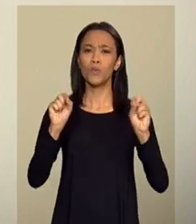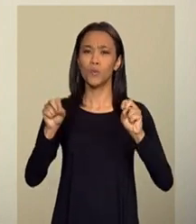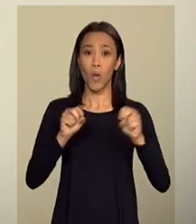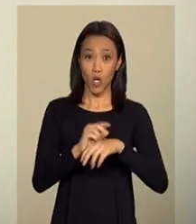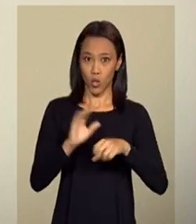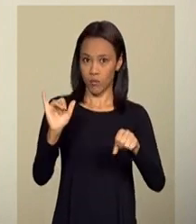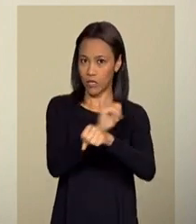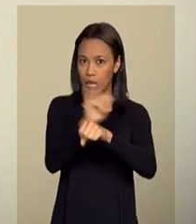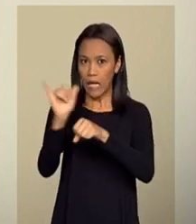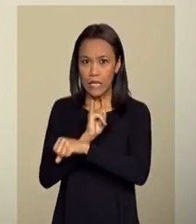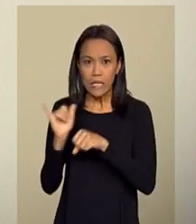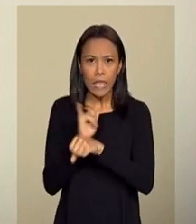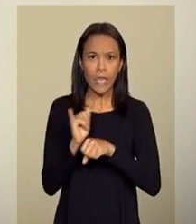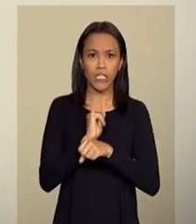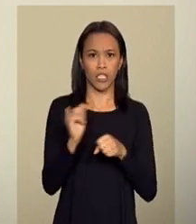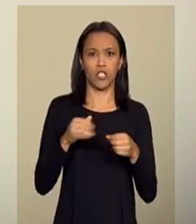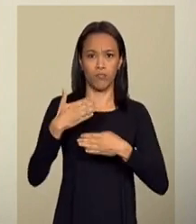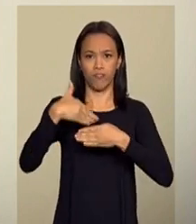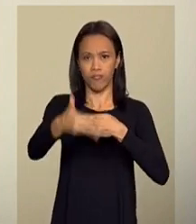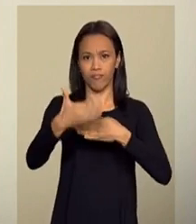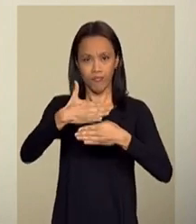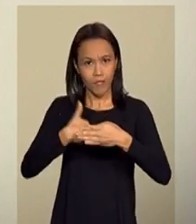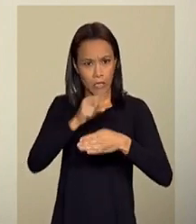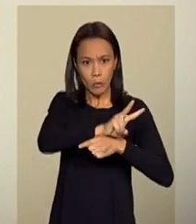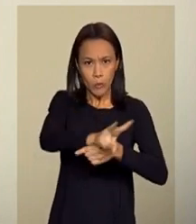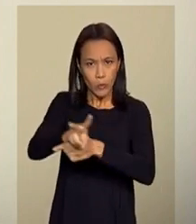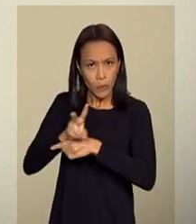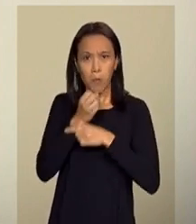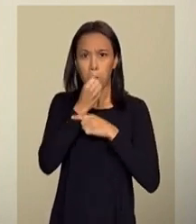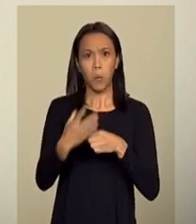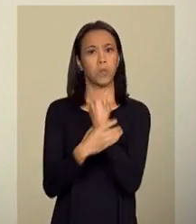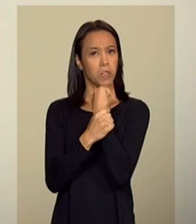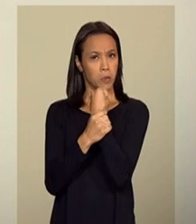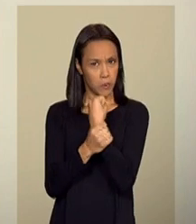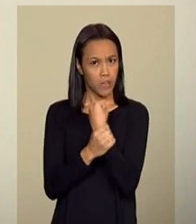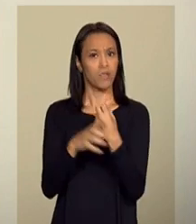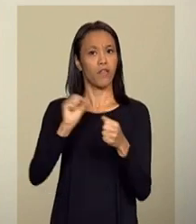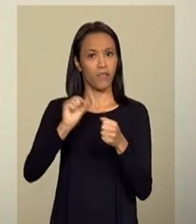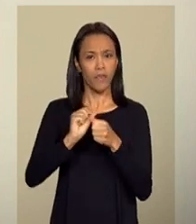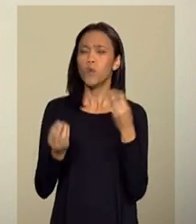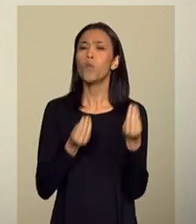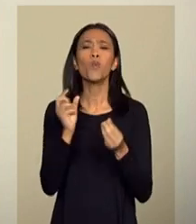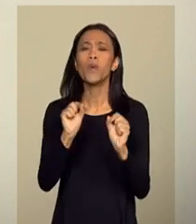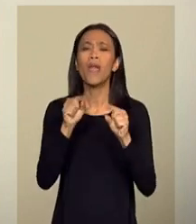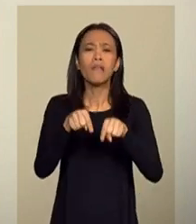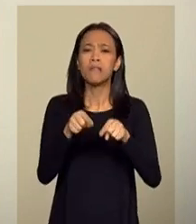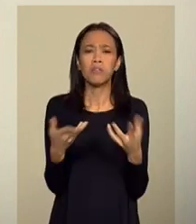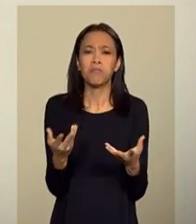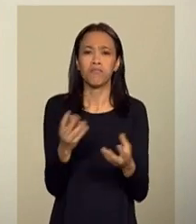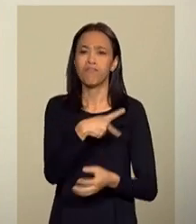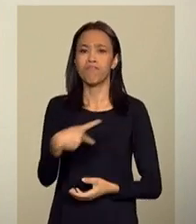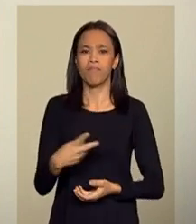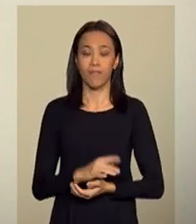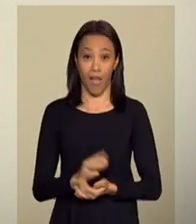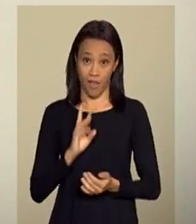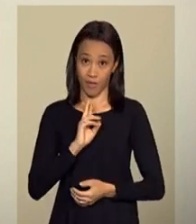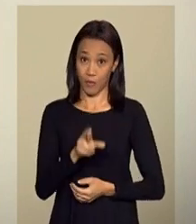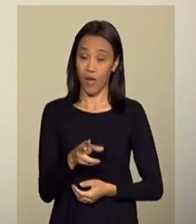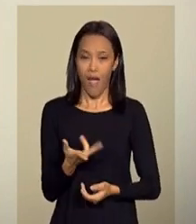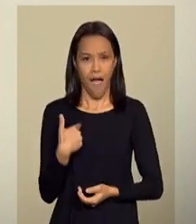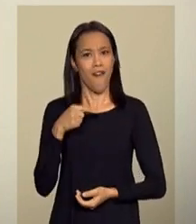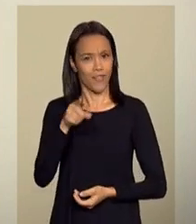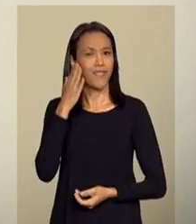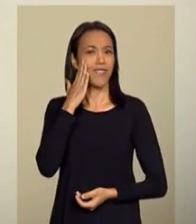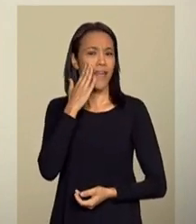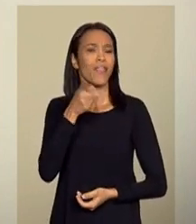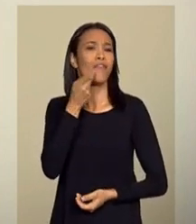plano estratégico de fronteiras que está com uma grande operação de segurança sendo realizada que operação é essa presidenta